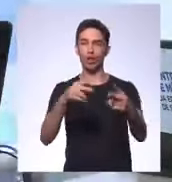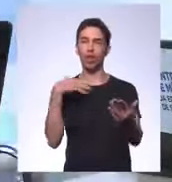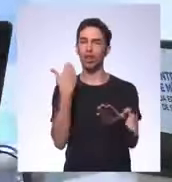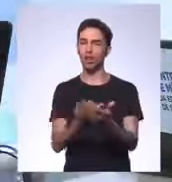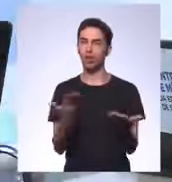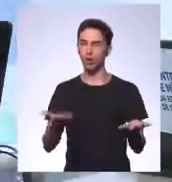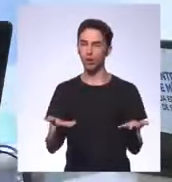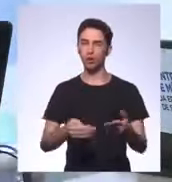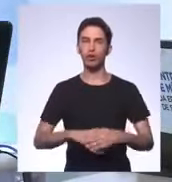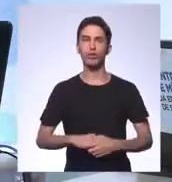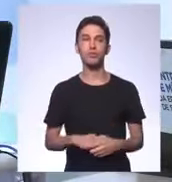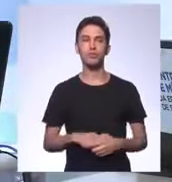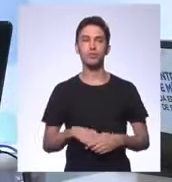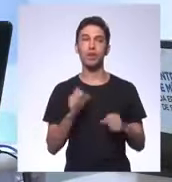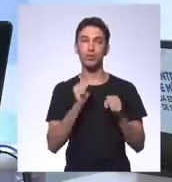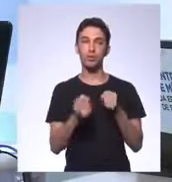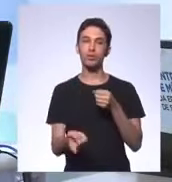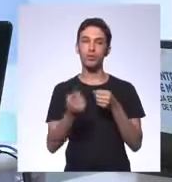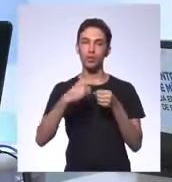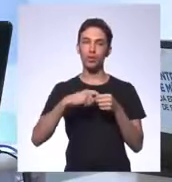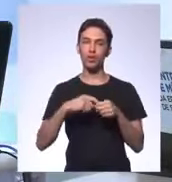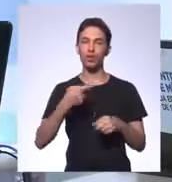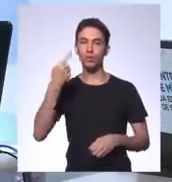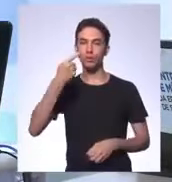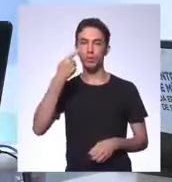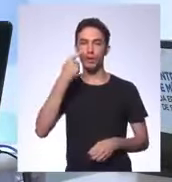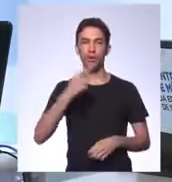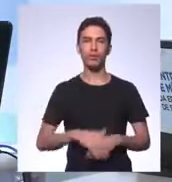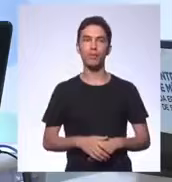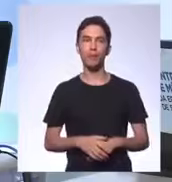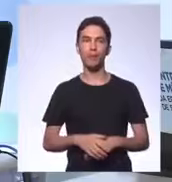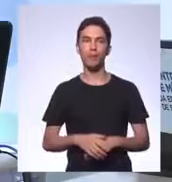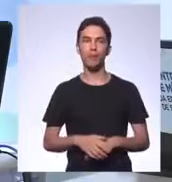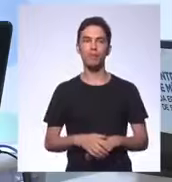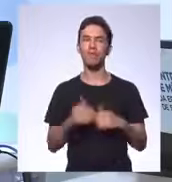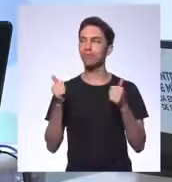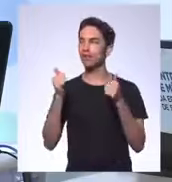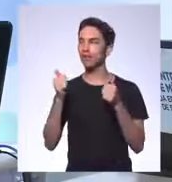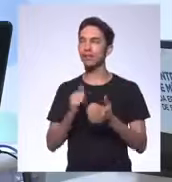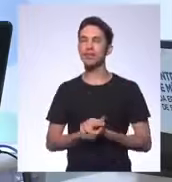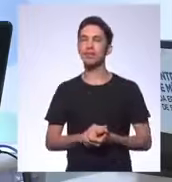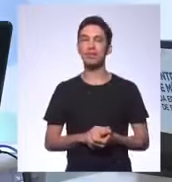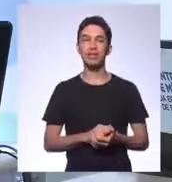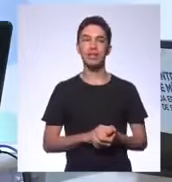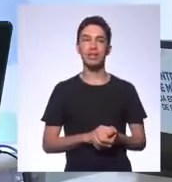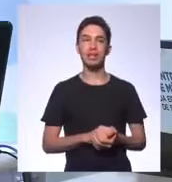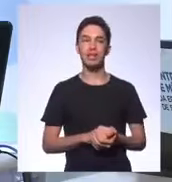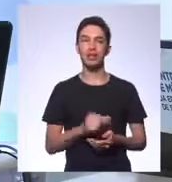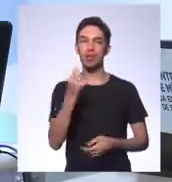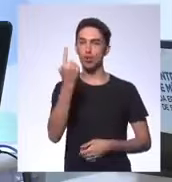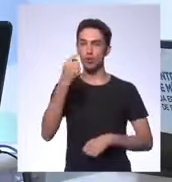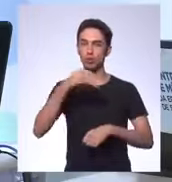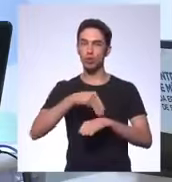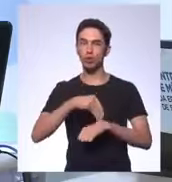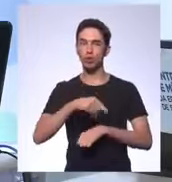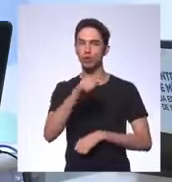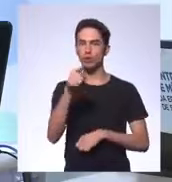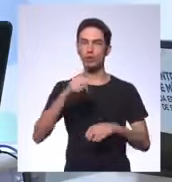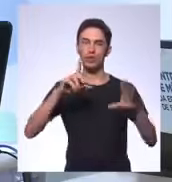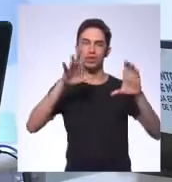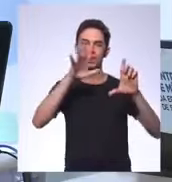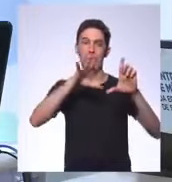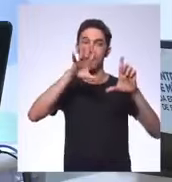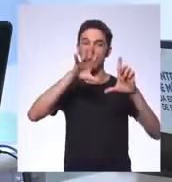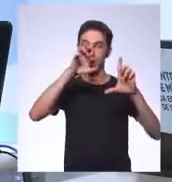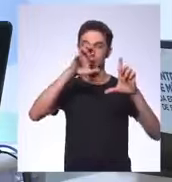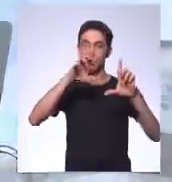Pode voltar para mim no primeiro. Isso, nesse daí. Então, vou dar um minutinho para vocês darem um